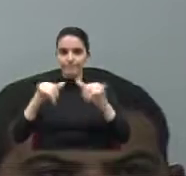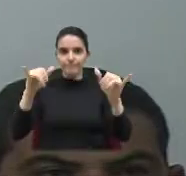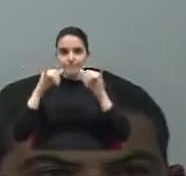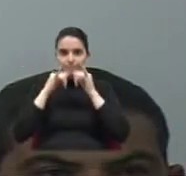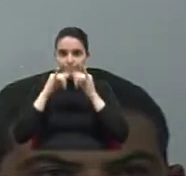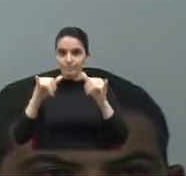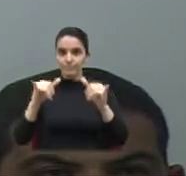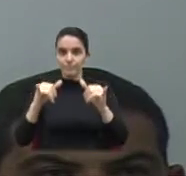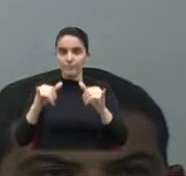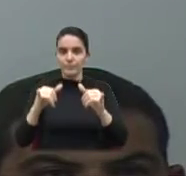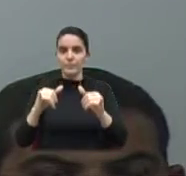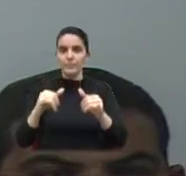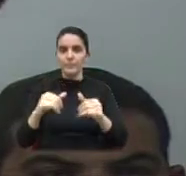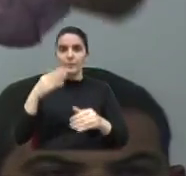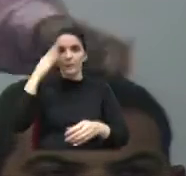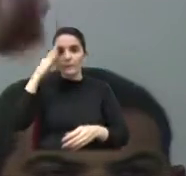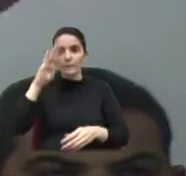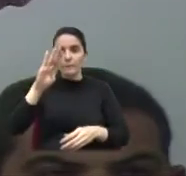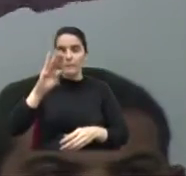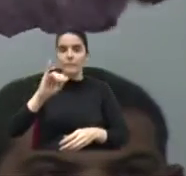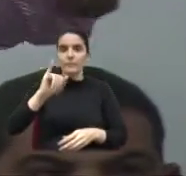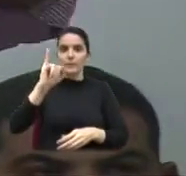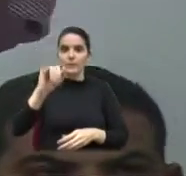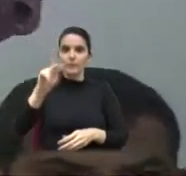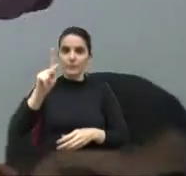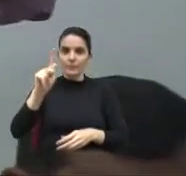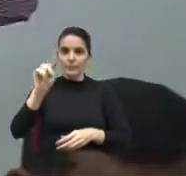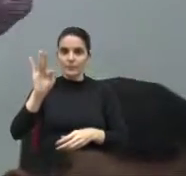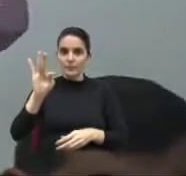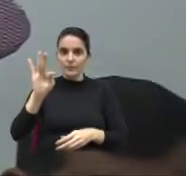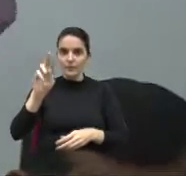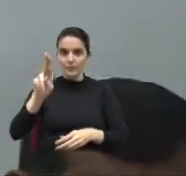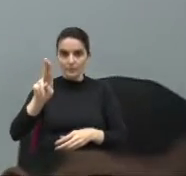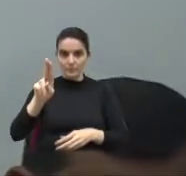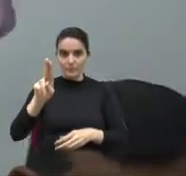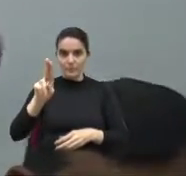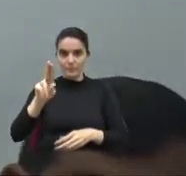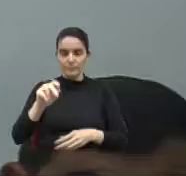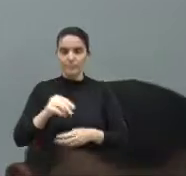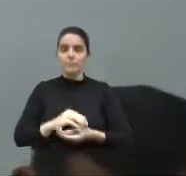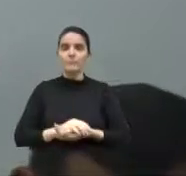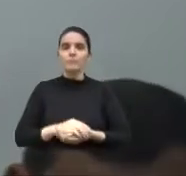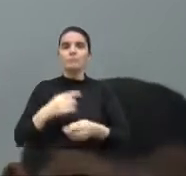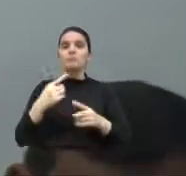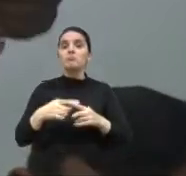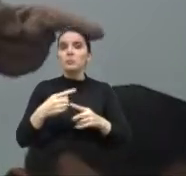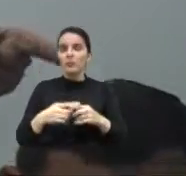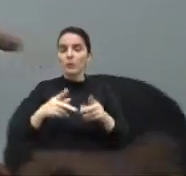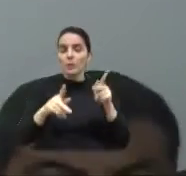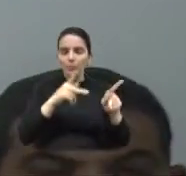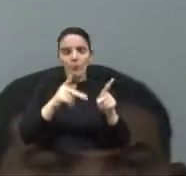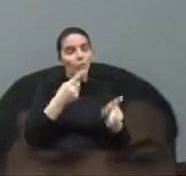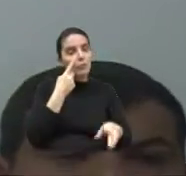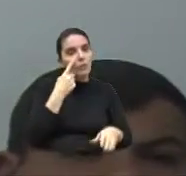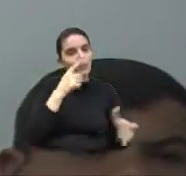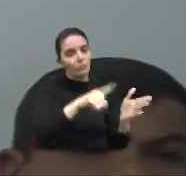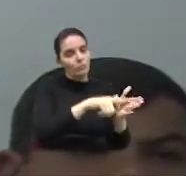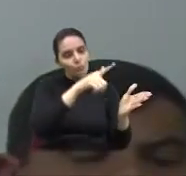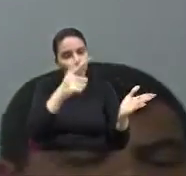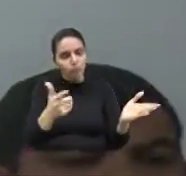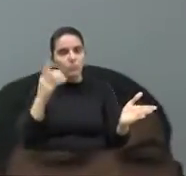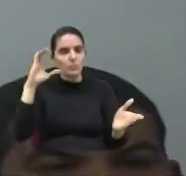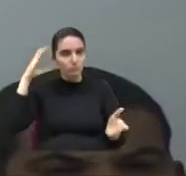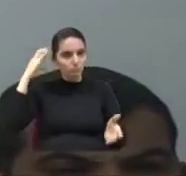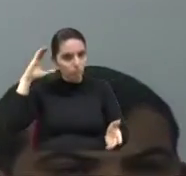do IPTU. Quem vai lá na prefeitura parcelar o IPTU, ele sabe que teve uma propaganda, ele ouviu no rádio, ele viu no jornal, de alguma